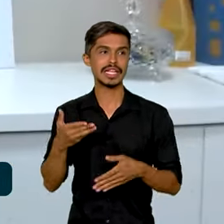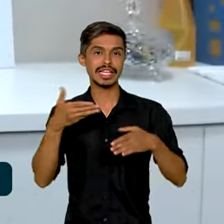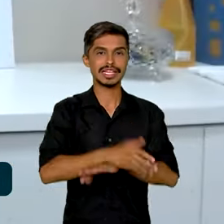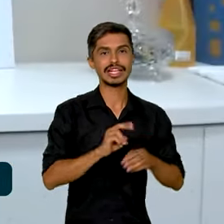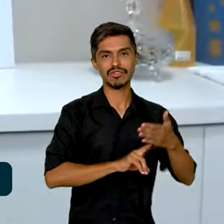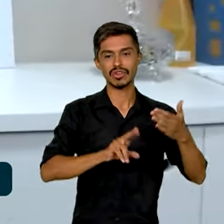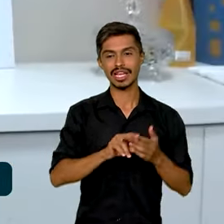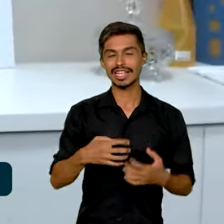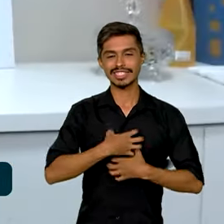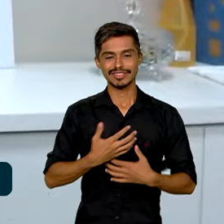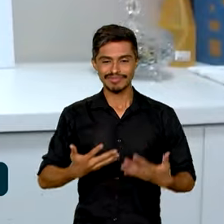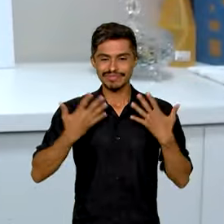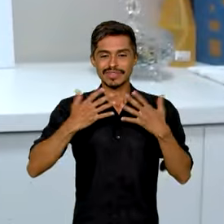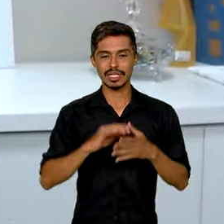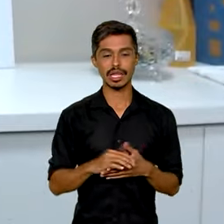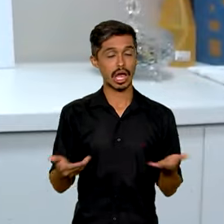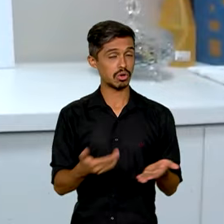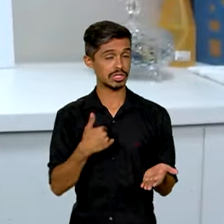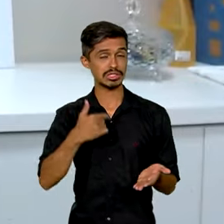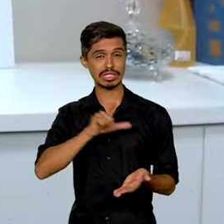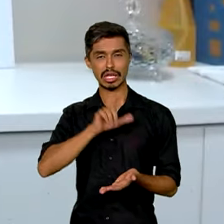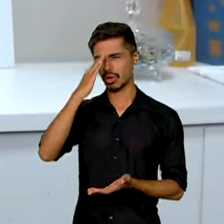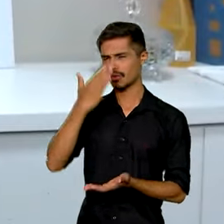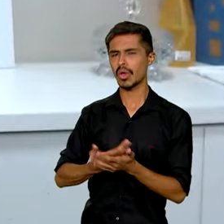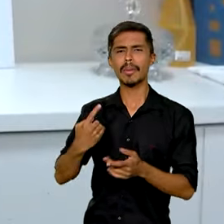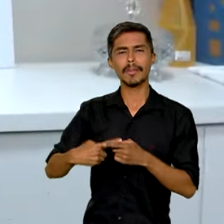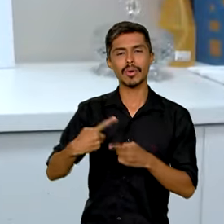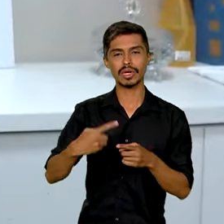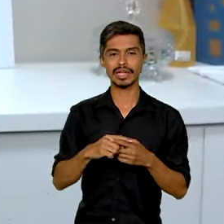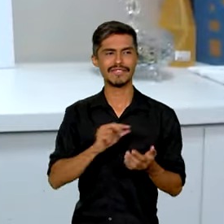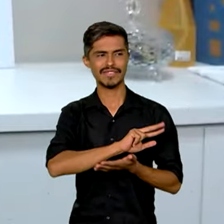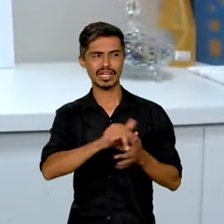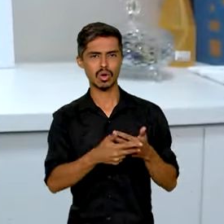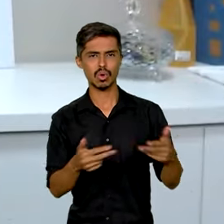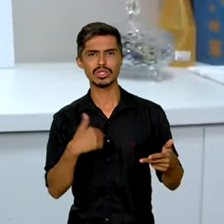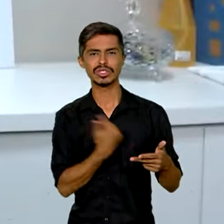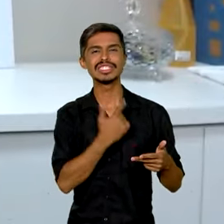estudante. Agora é realmente ter confiança, porque a gente acaba abrindo muito mão, né, de várias coisas que a gente tem